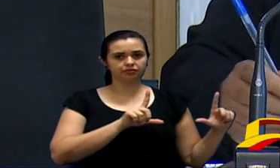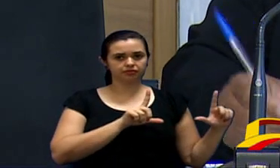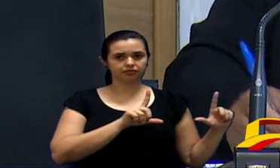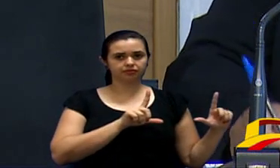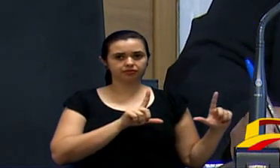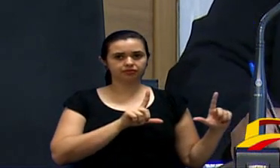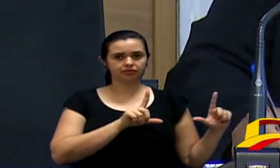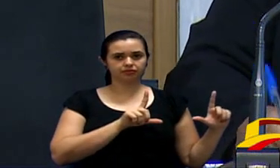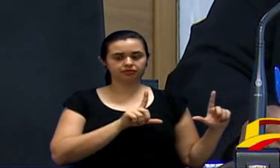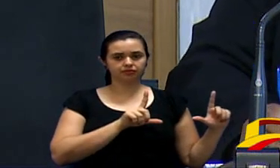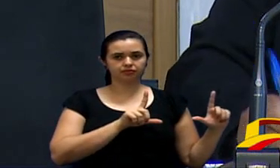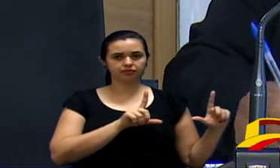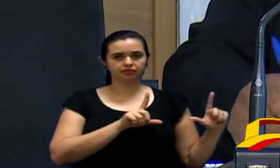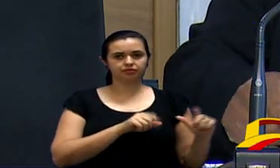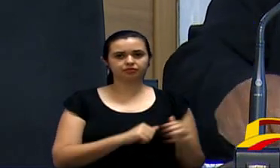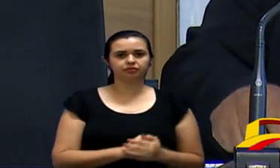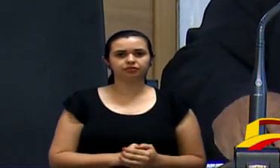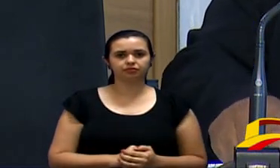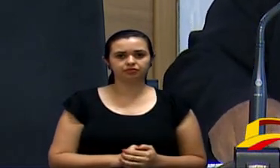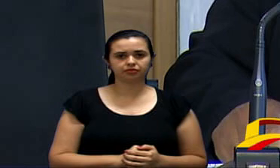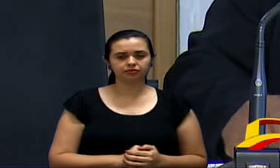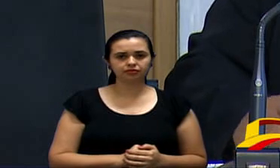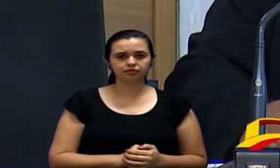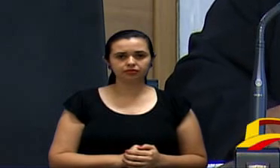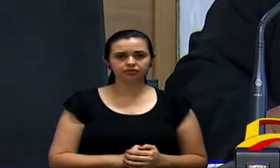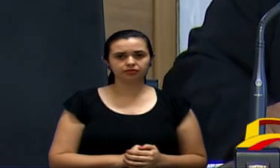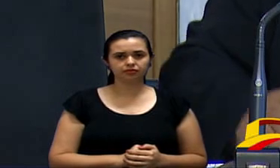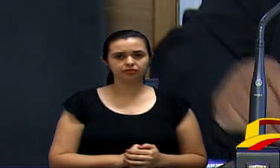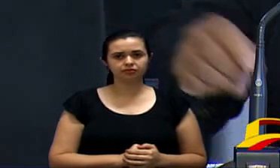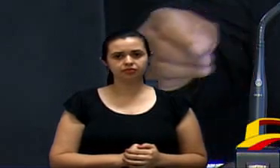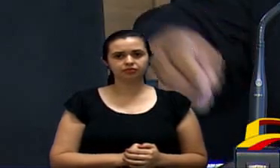no painel. Eu gostaria que abrisse.